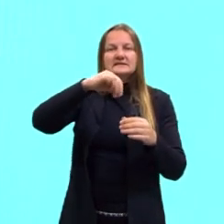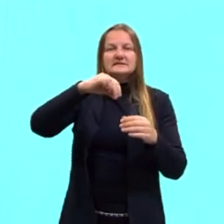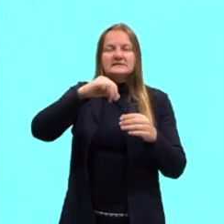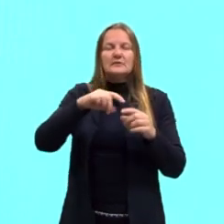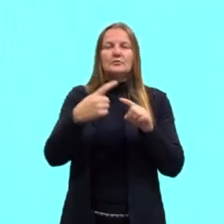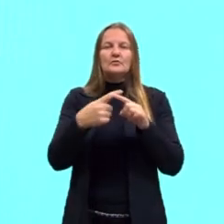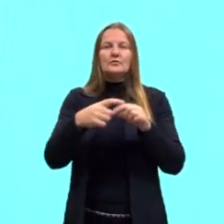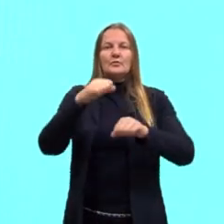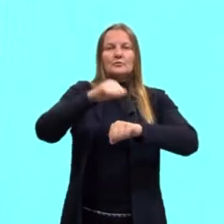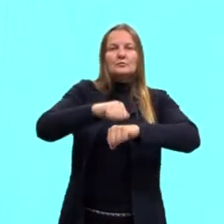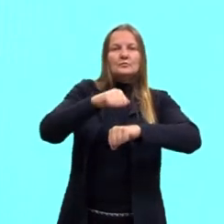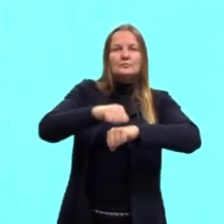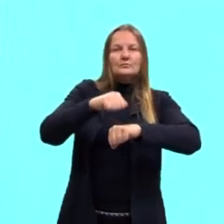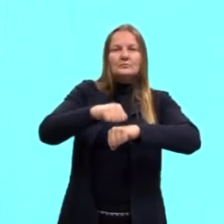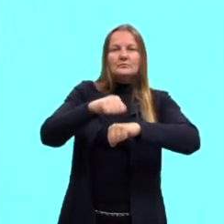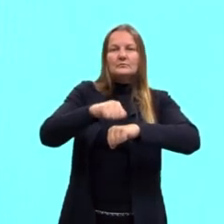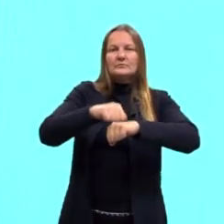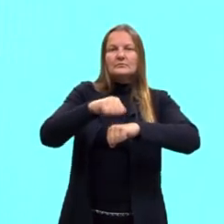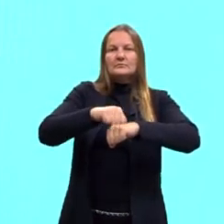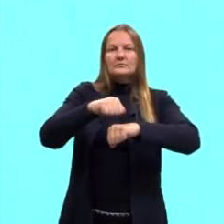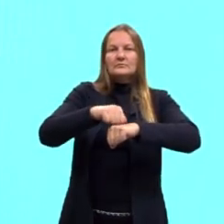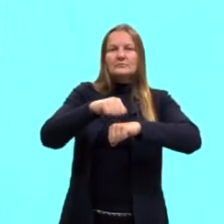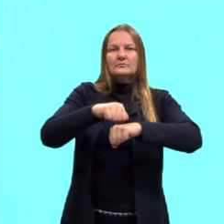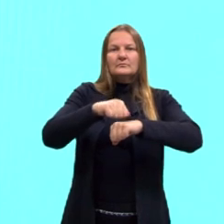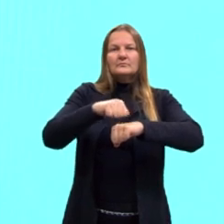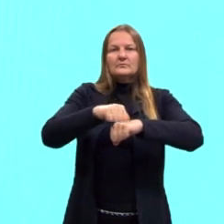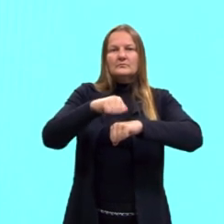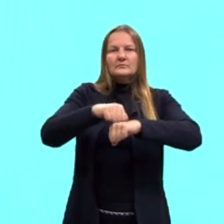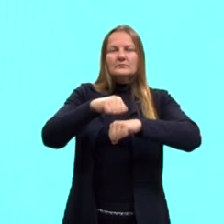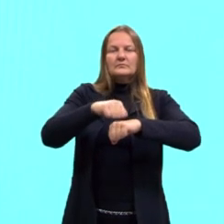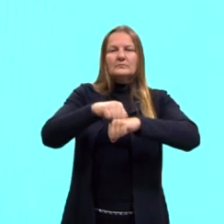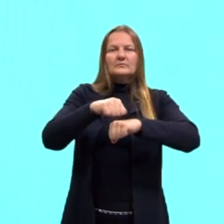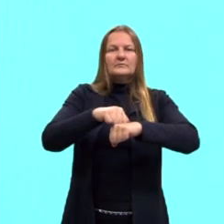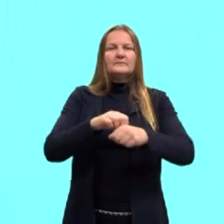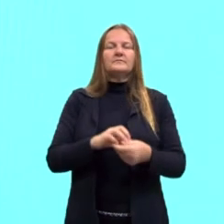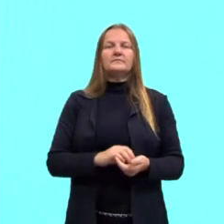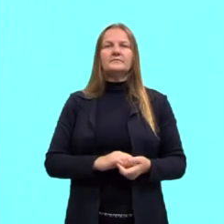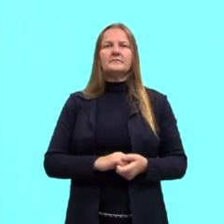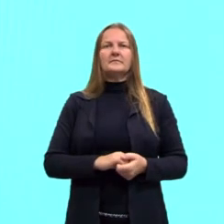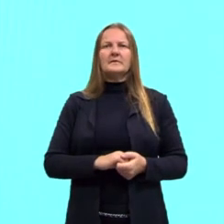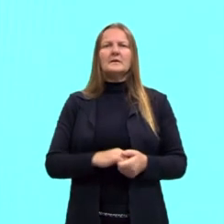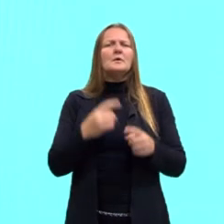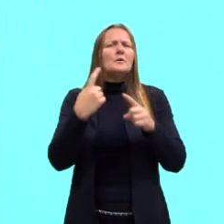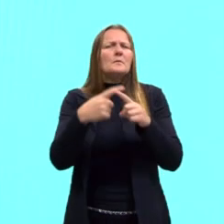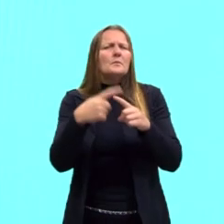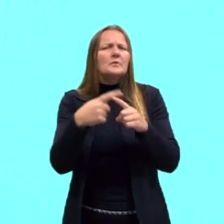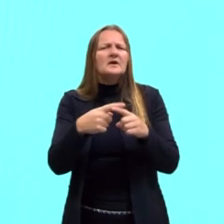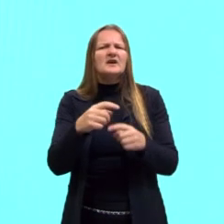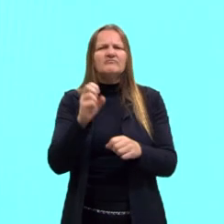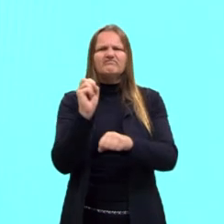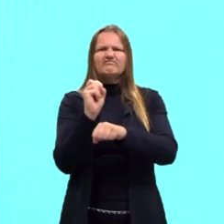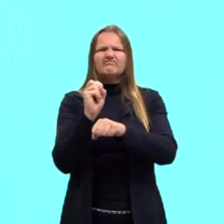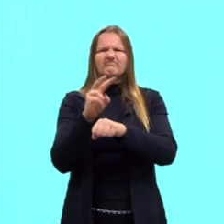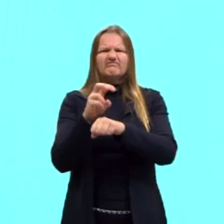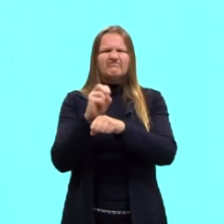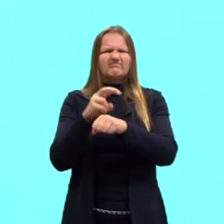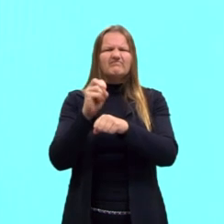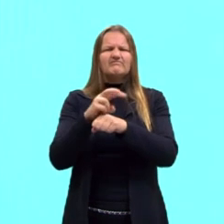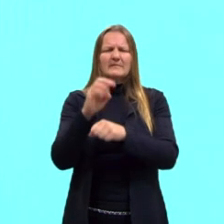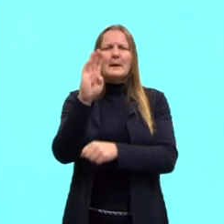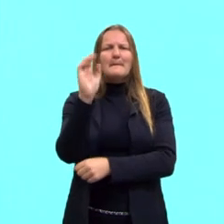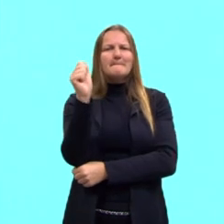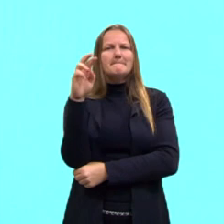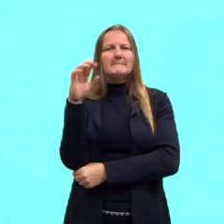fatos vários sólido ele forma dois íons acoso por causa da toxicidade do